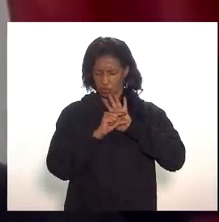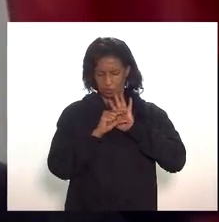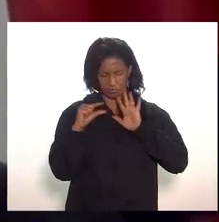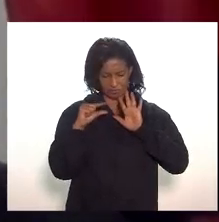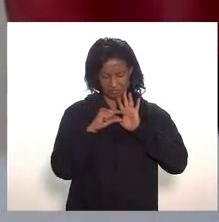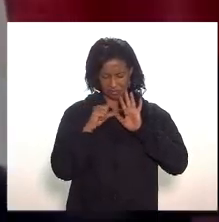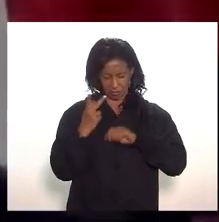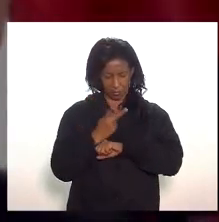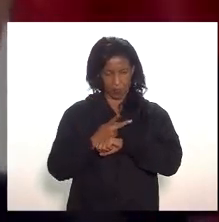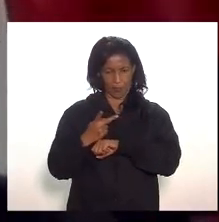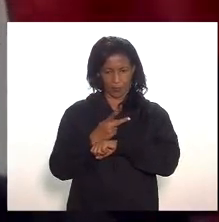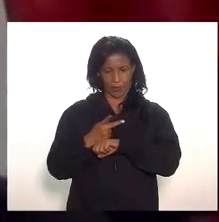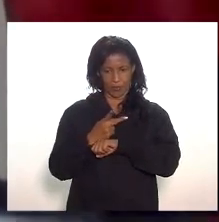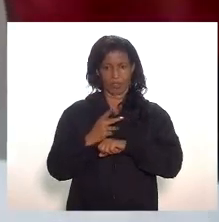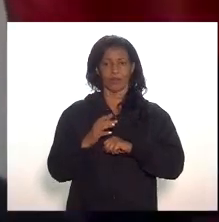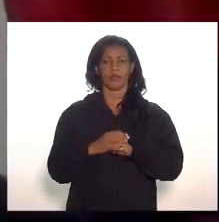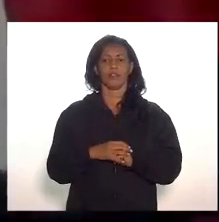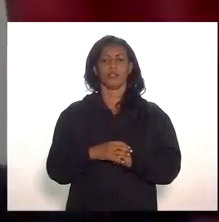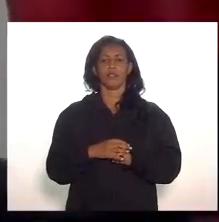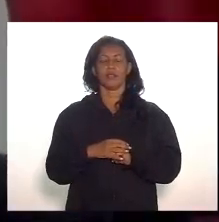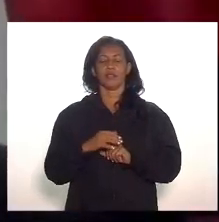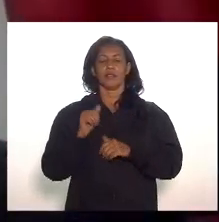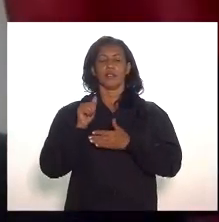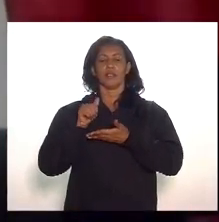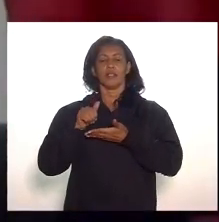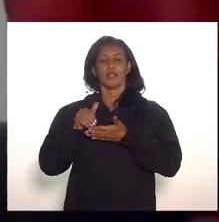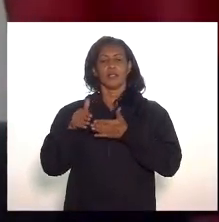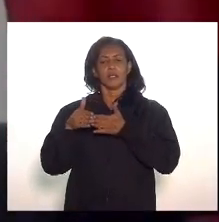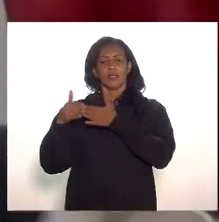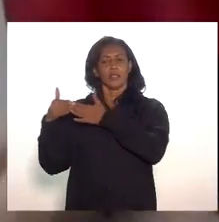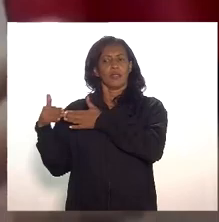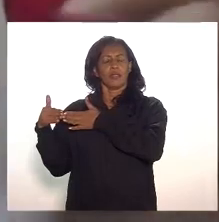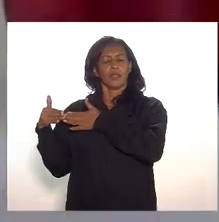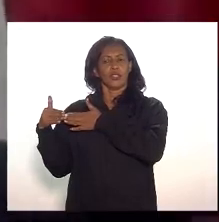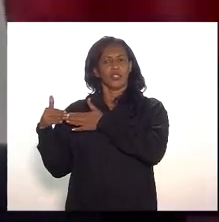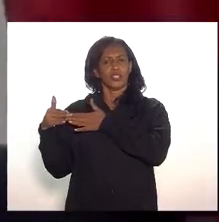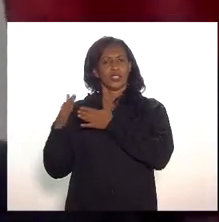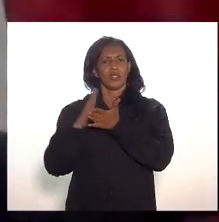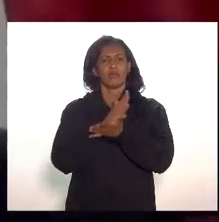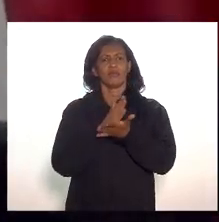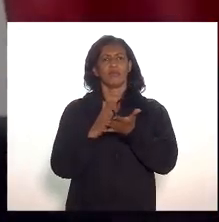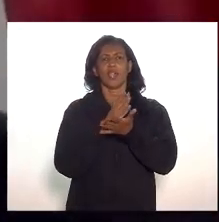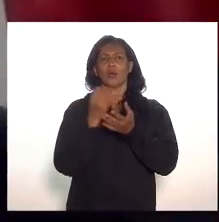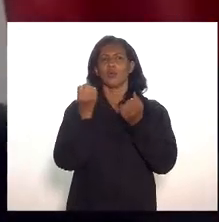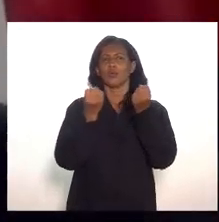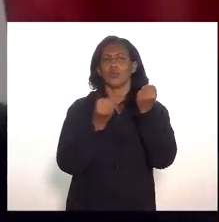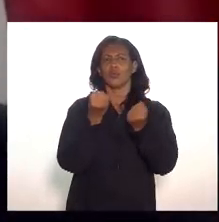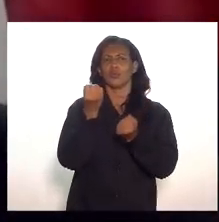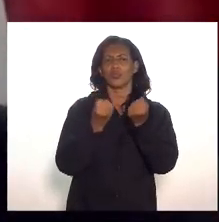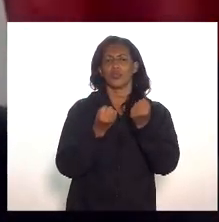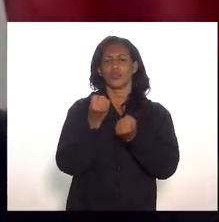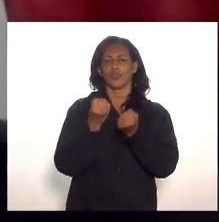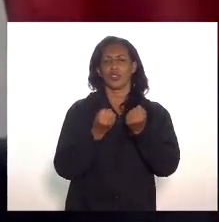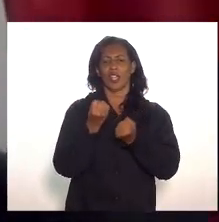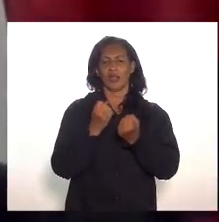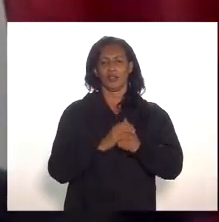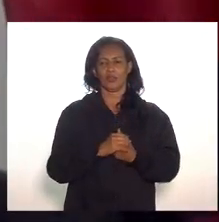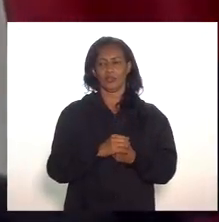localizar, exclui alguns tipos de veículo dessa possibilidade de